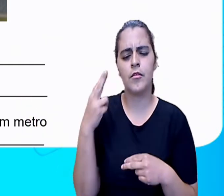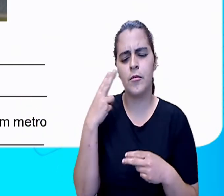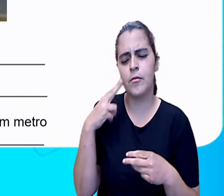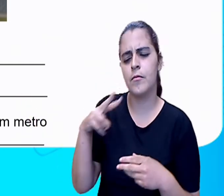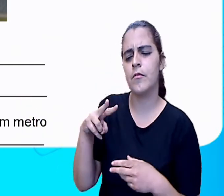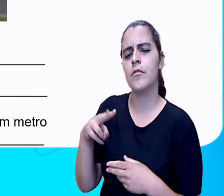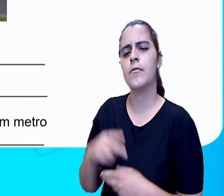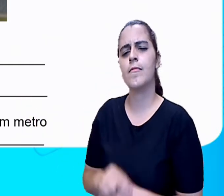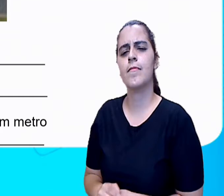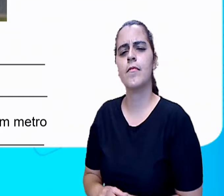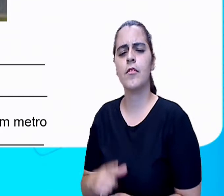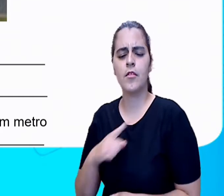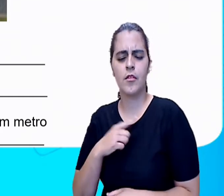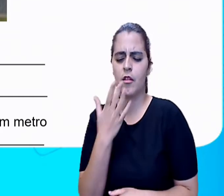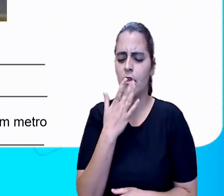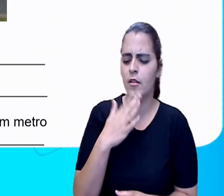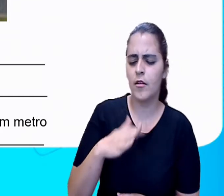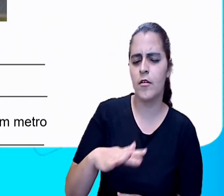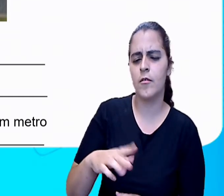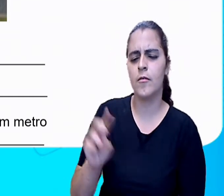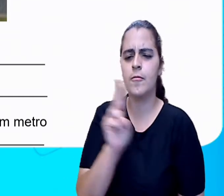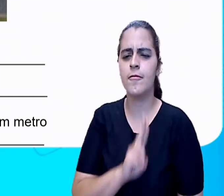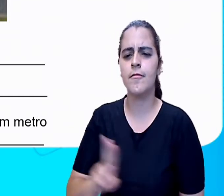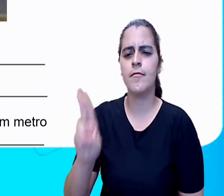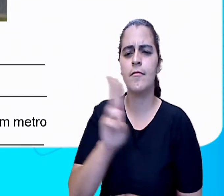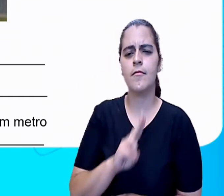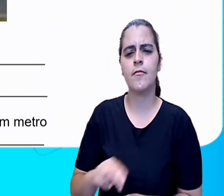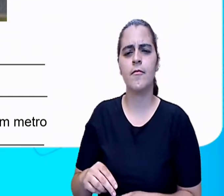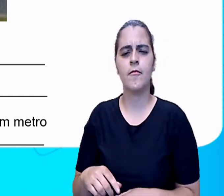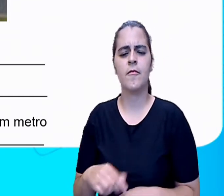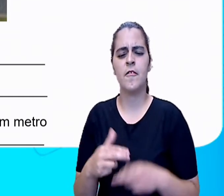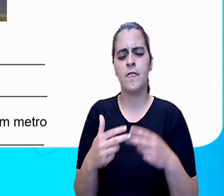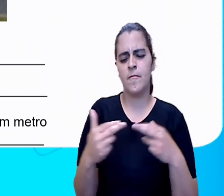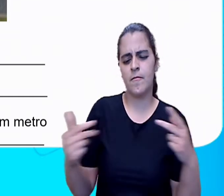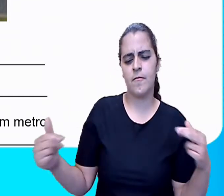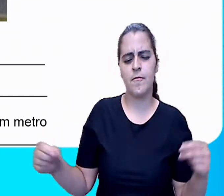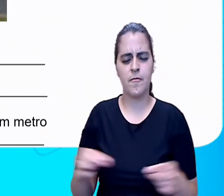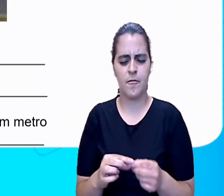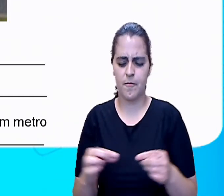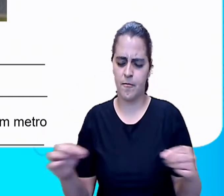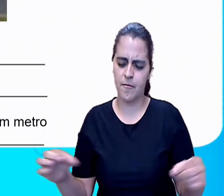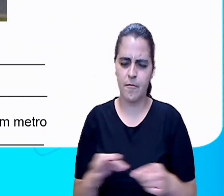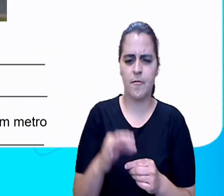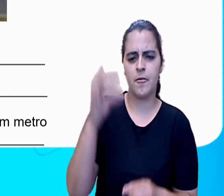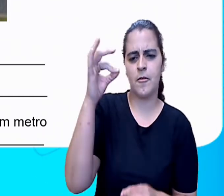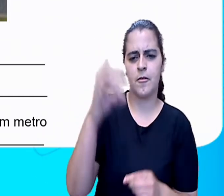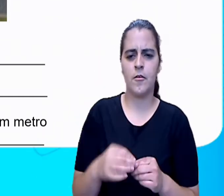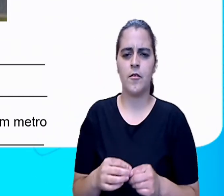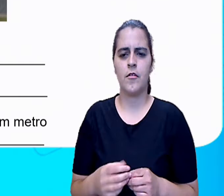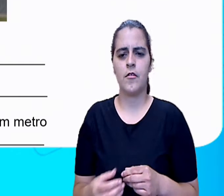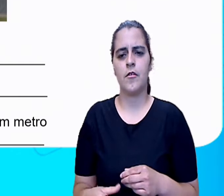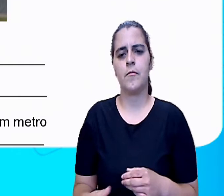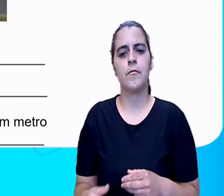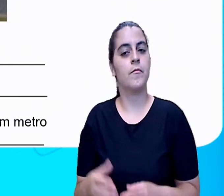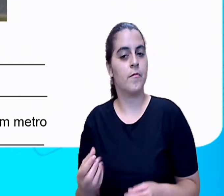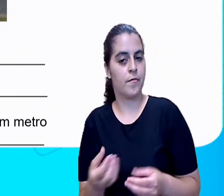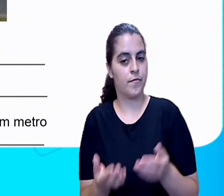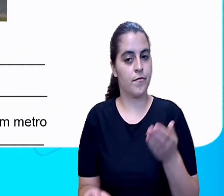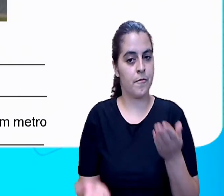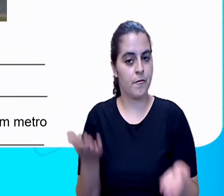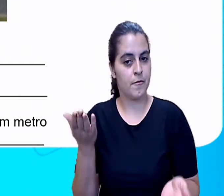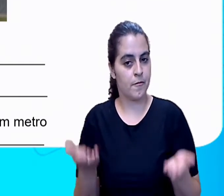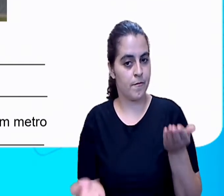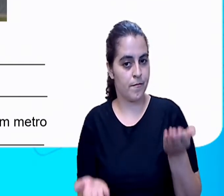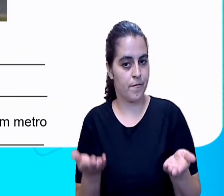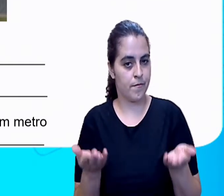observar que nós temos crianças utilizando várias medidas. Tem a menininha na balança, que utiliza a medida